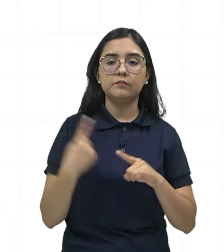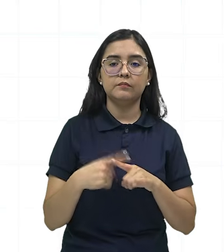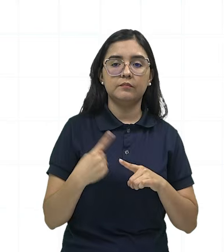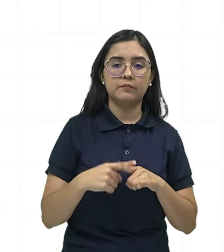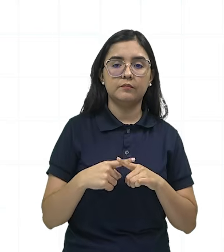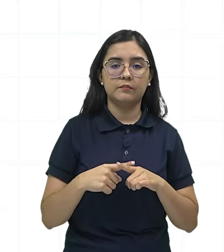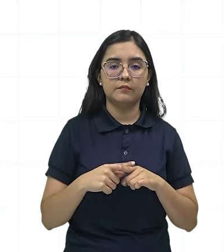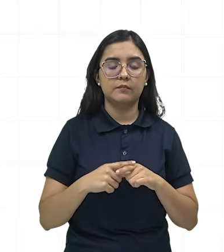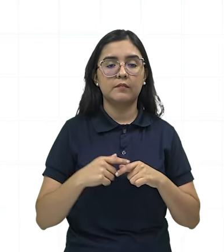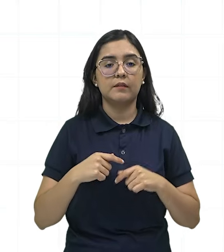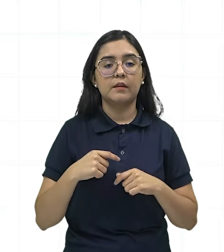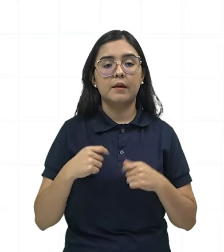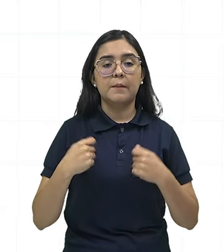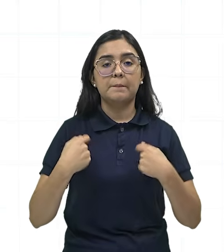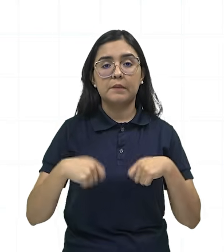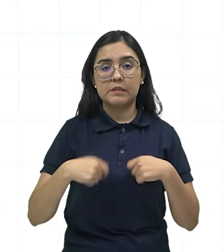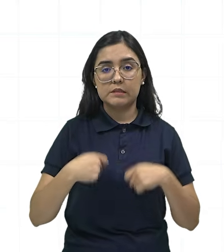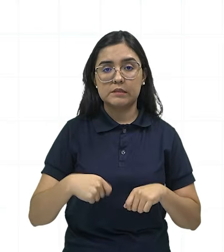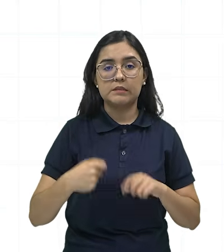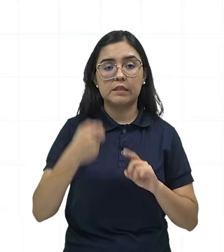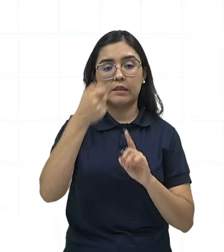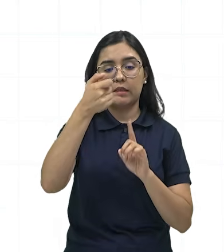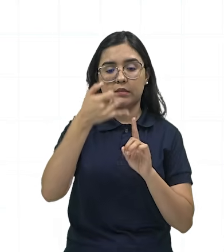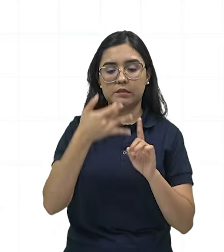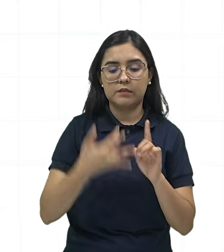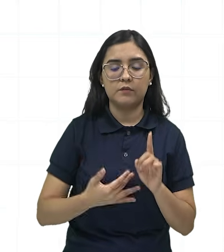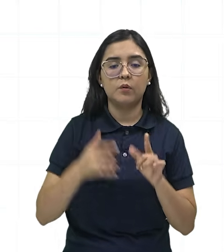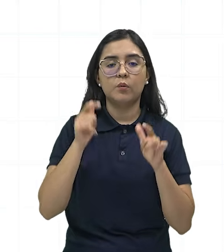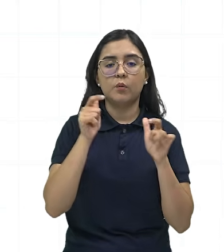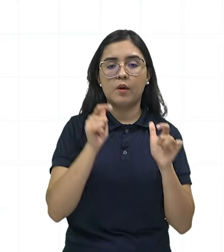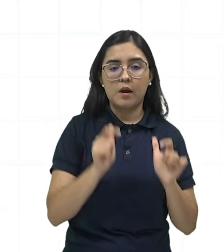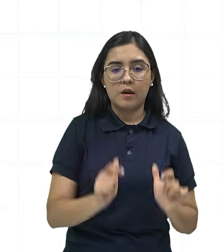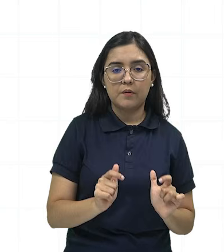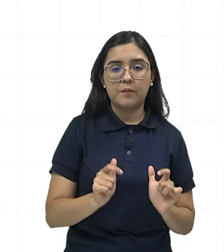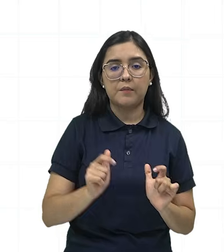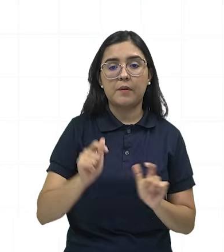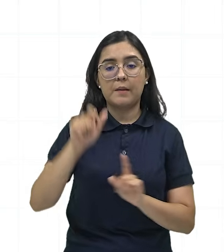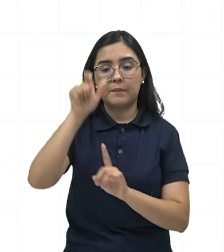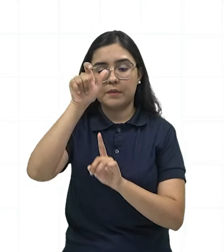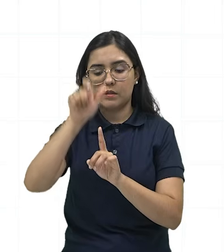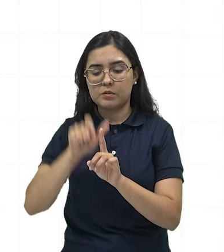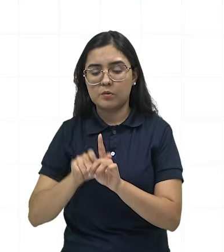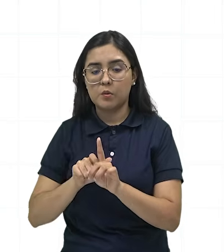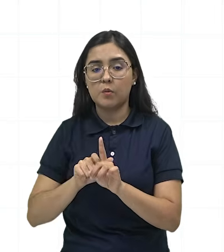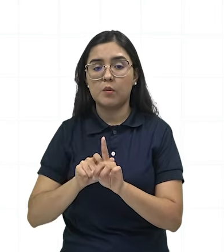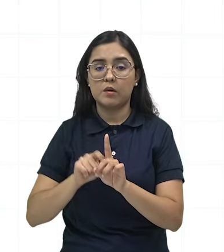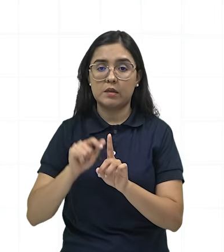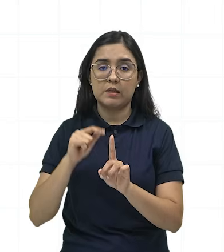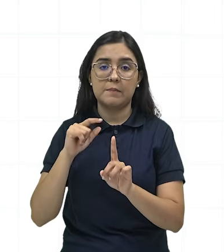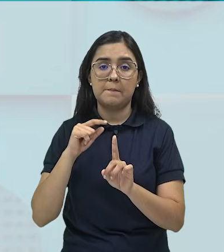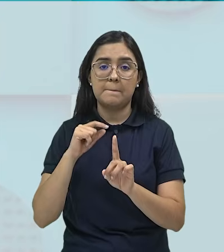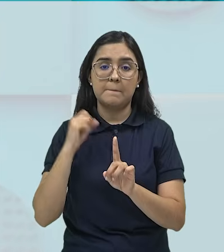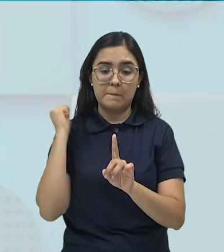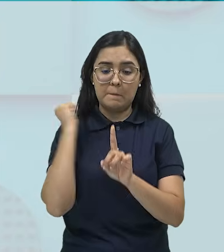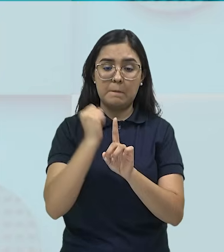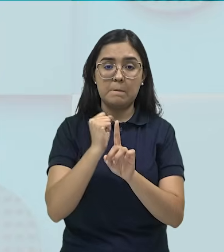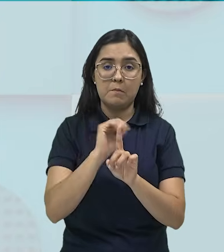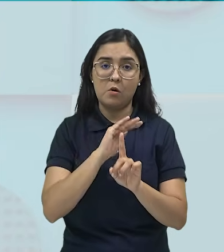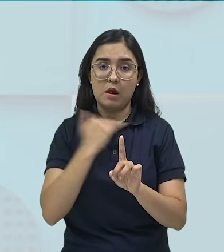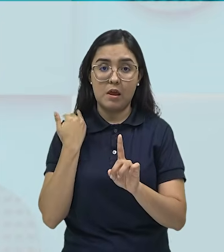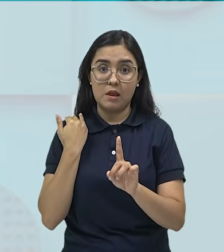ele descrever o local, a pessoa que sofreu, que foi morta, né?